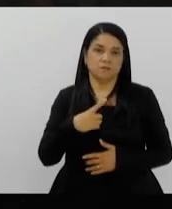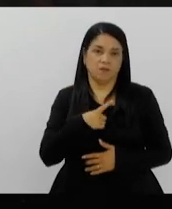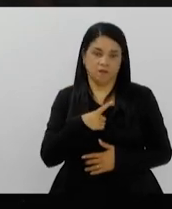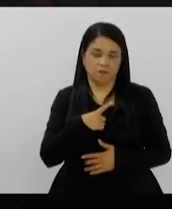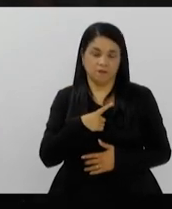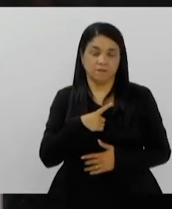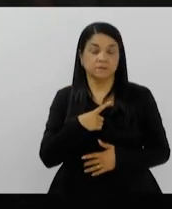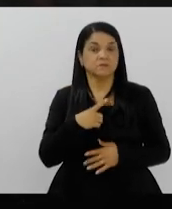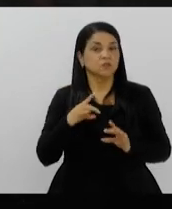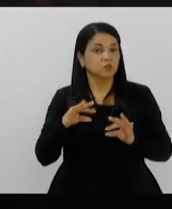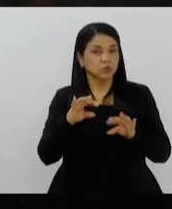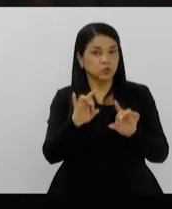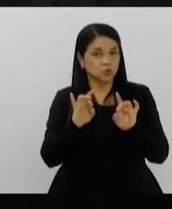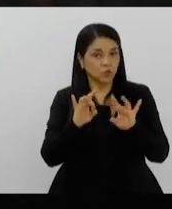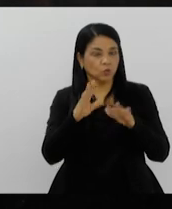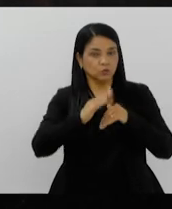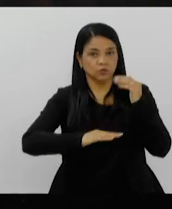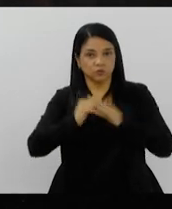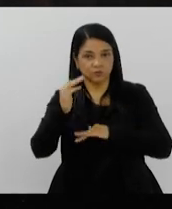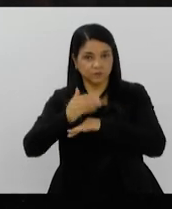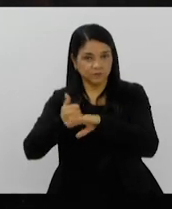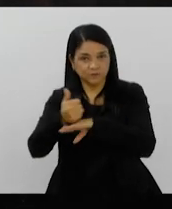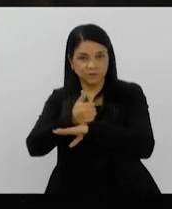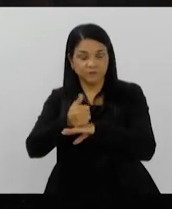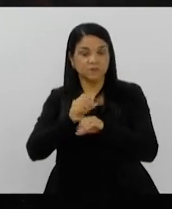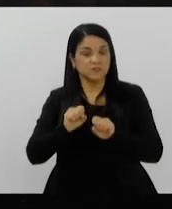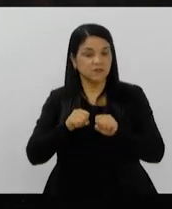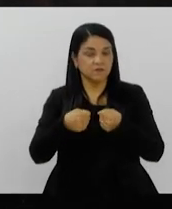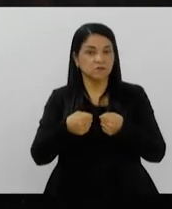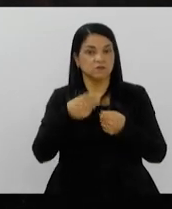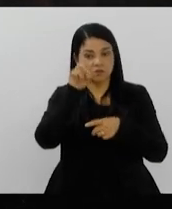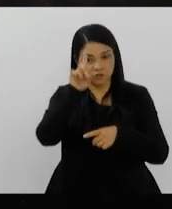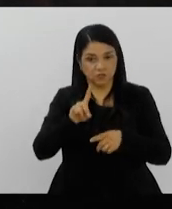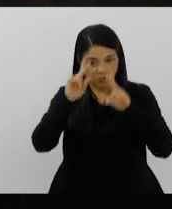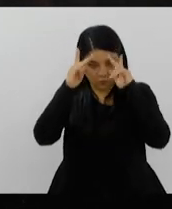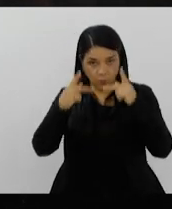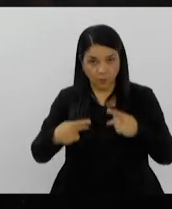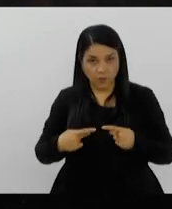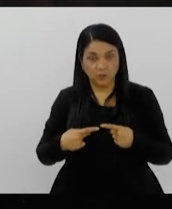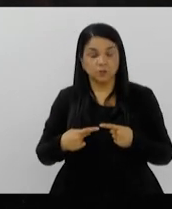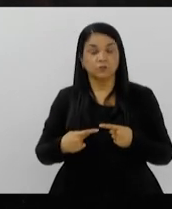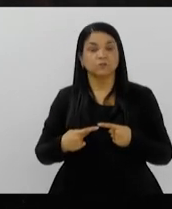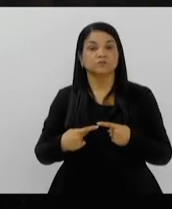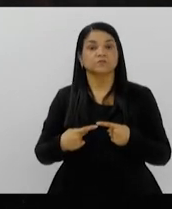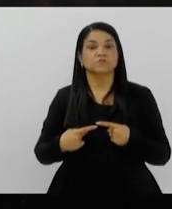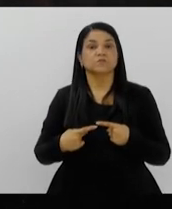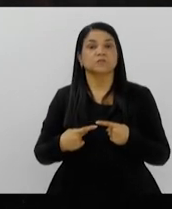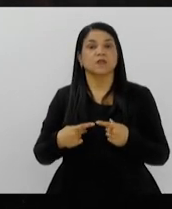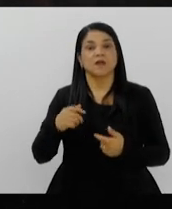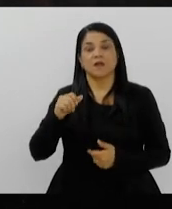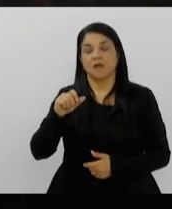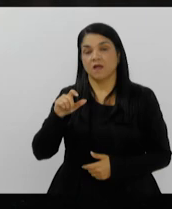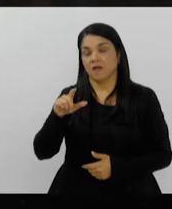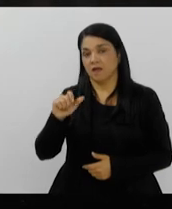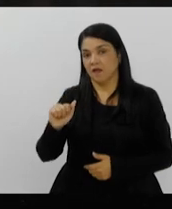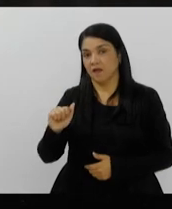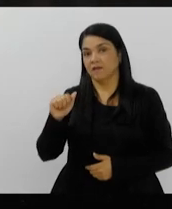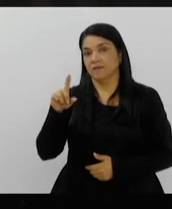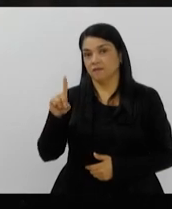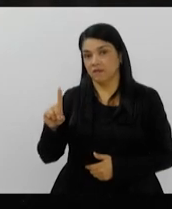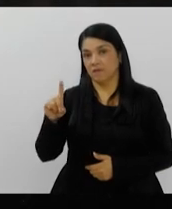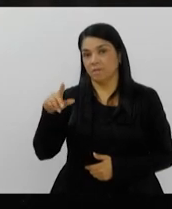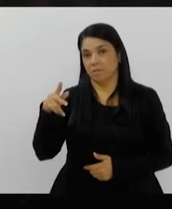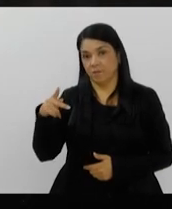os especialistas e defensores e defensoras de direitos humanos trataram ao levar a DPF 635 ao